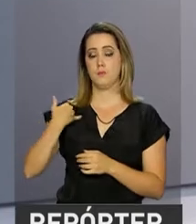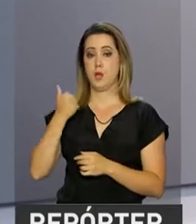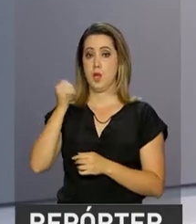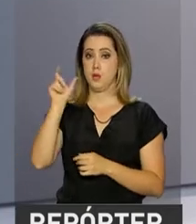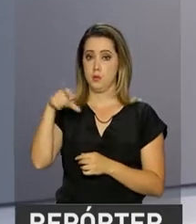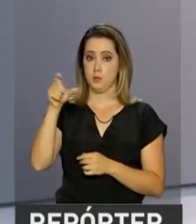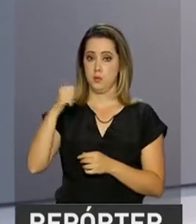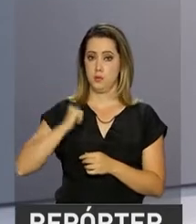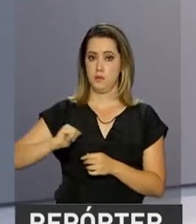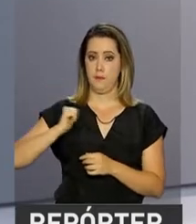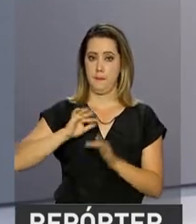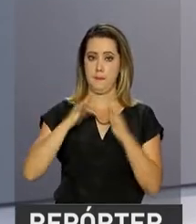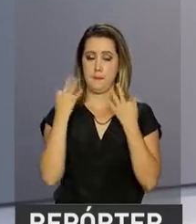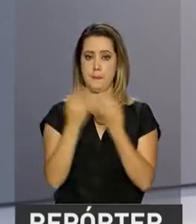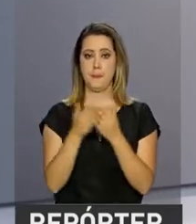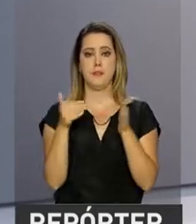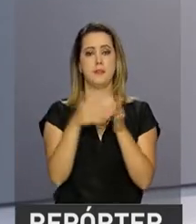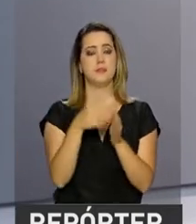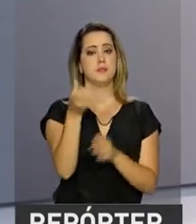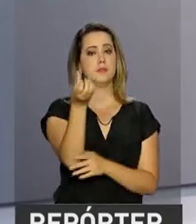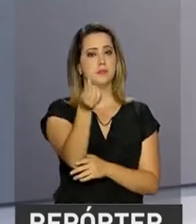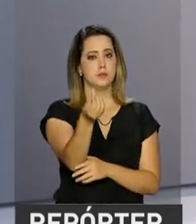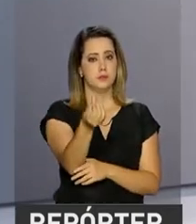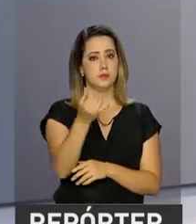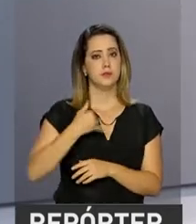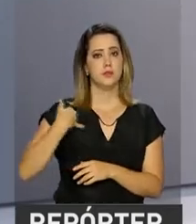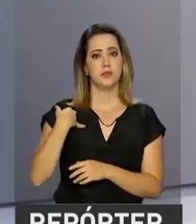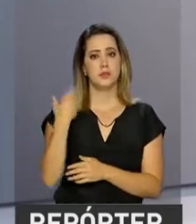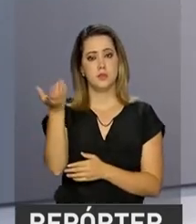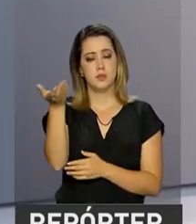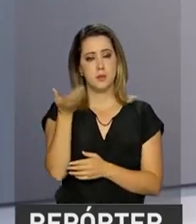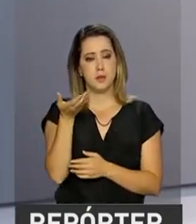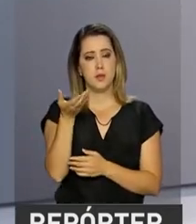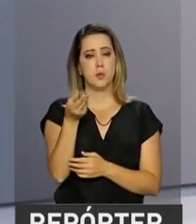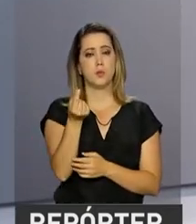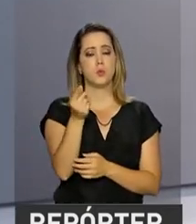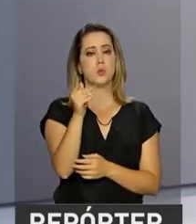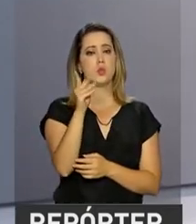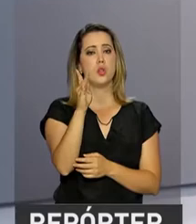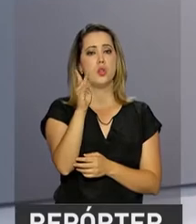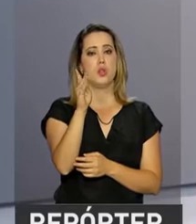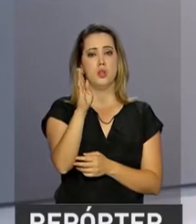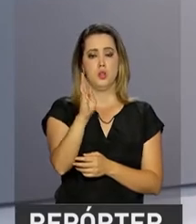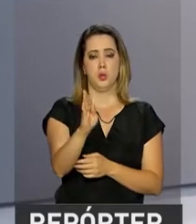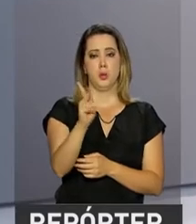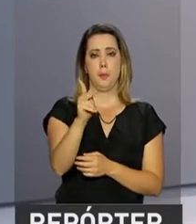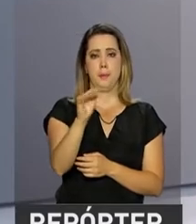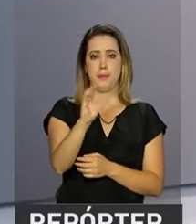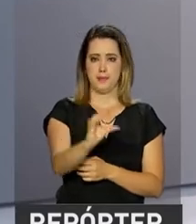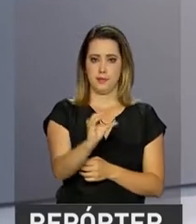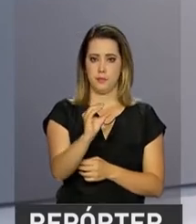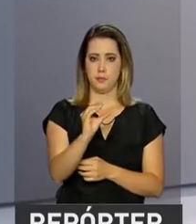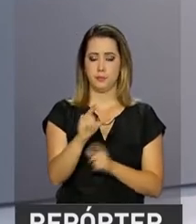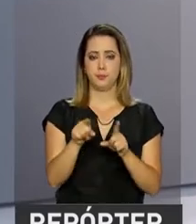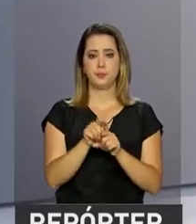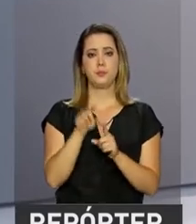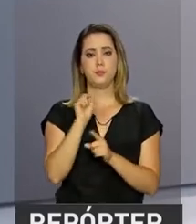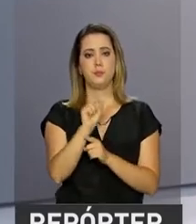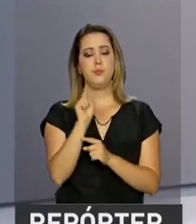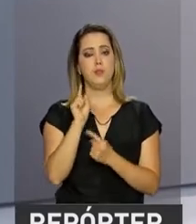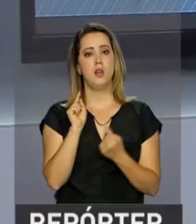beneficiárias do bolsa família e de até 6 anos que recebem o benefício de prestação continuada o